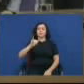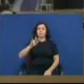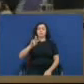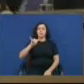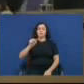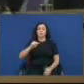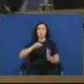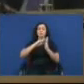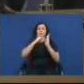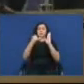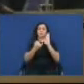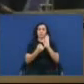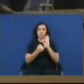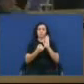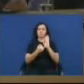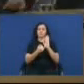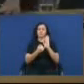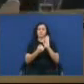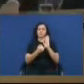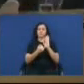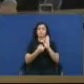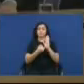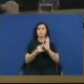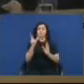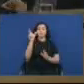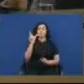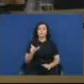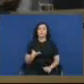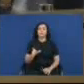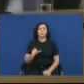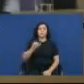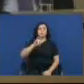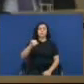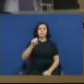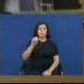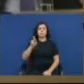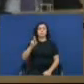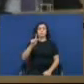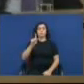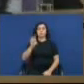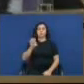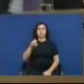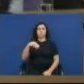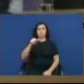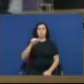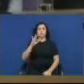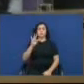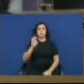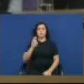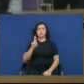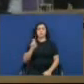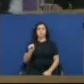adentrar ao plenário o senhor Jorge Matheus Rodrigues.